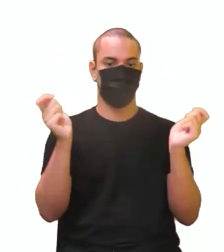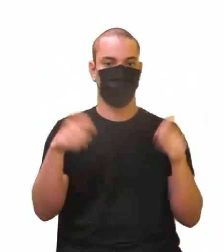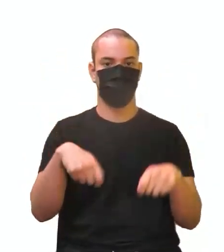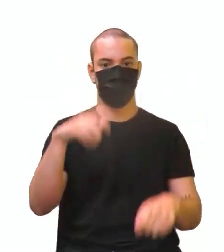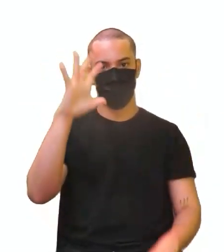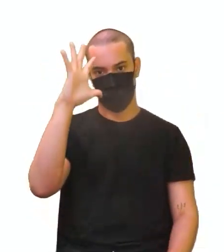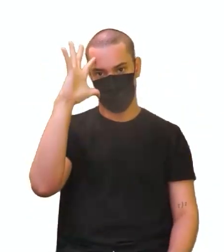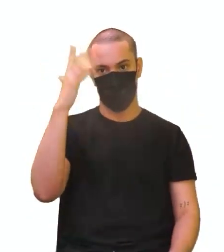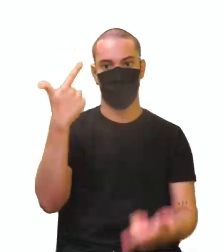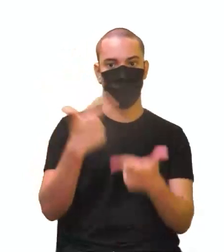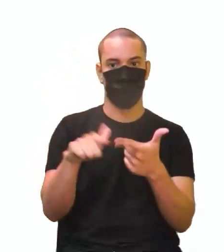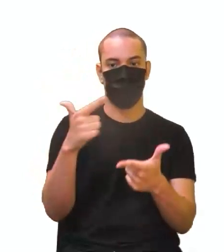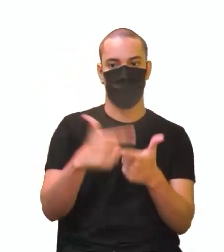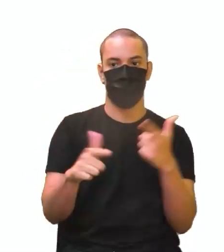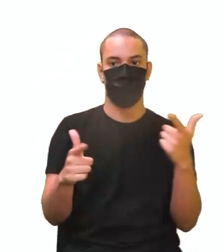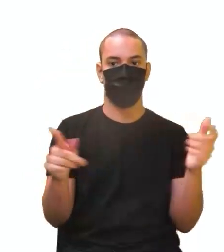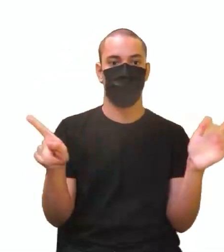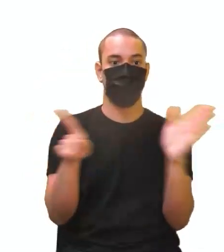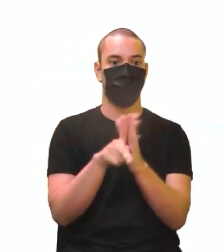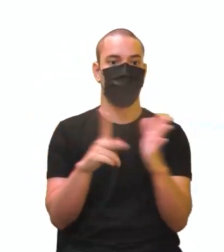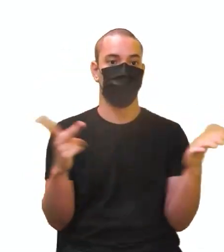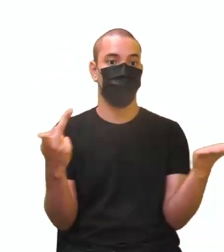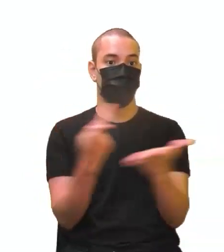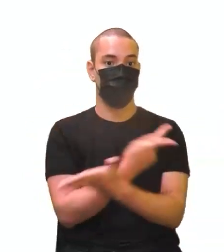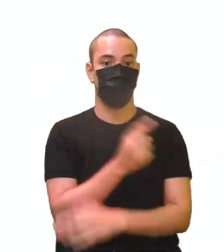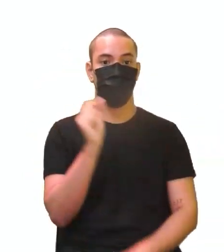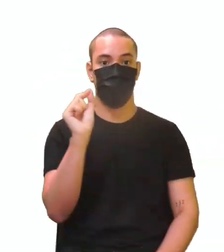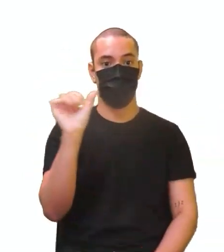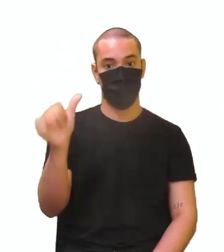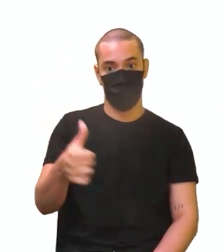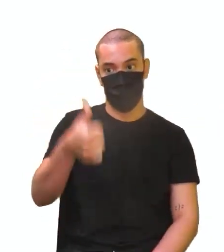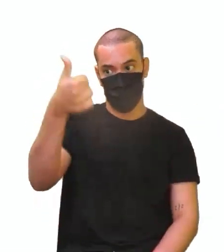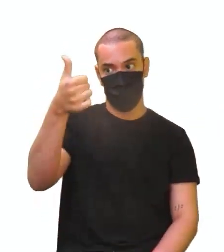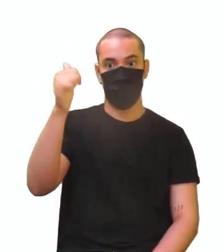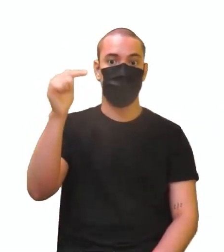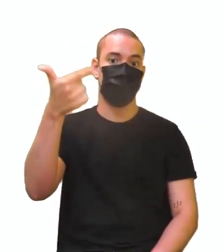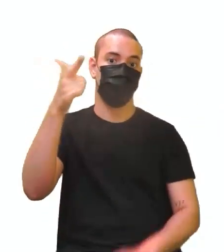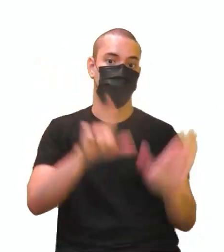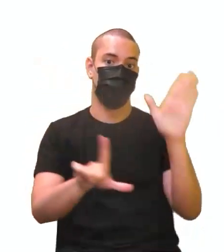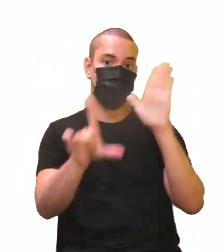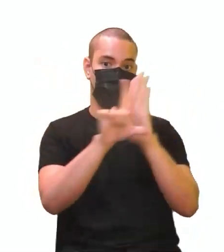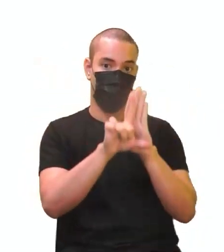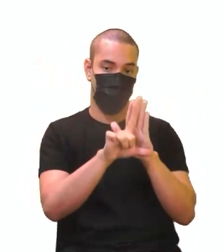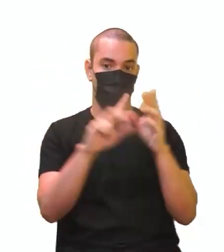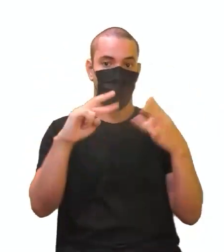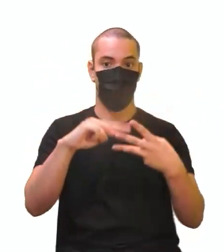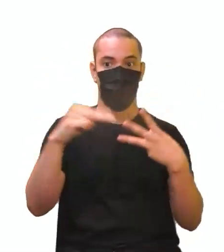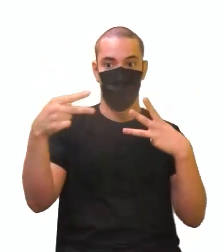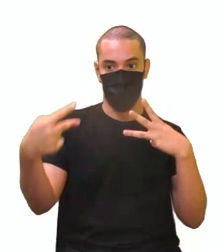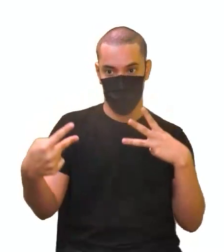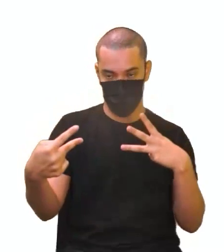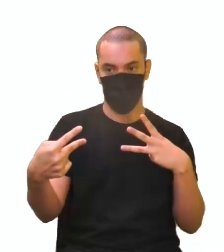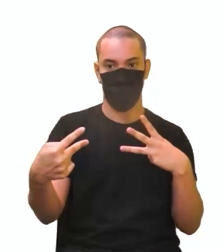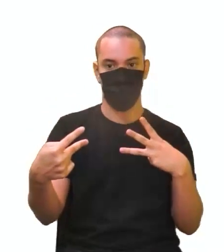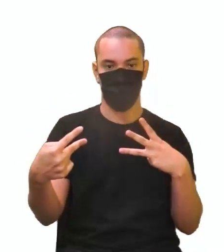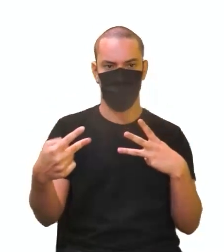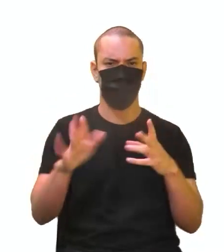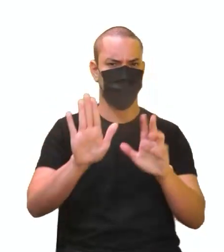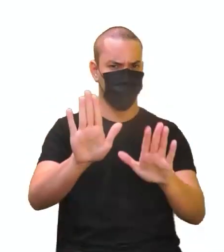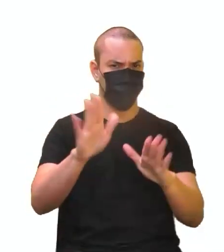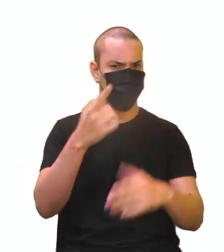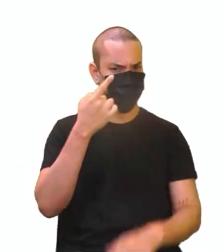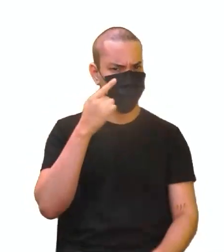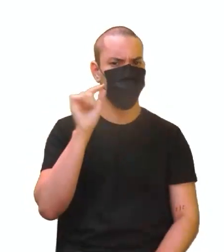podendo solucionar problemas de cruzamentos aplicados tanto para a primeira quanto para a segunda lei, mendeliana. Pausa aí,